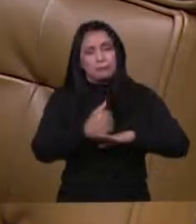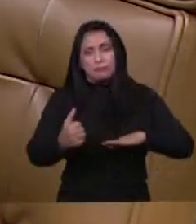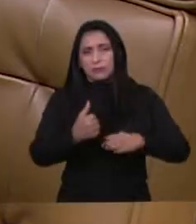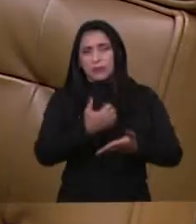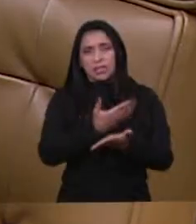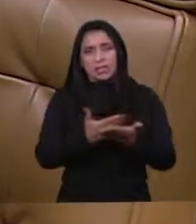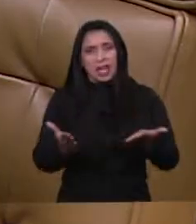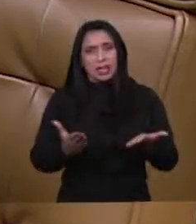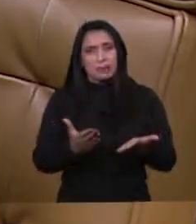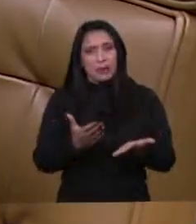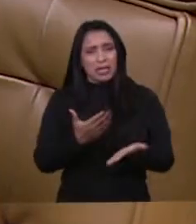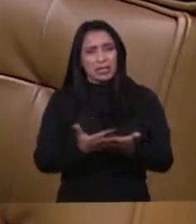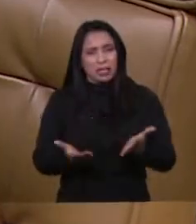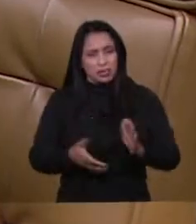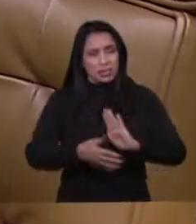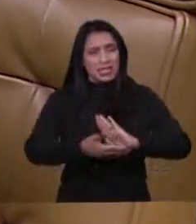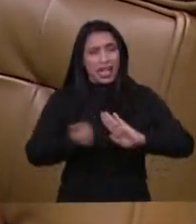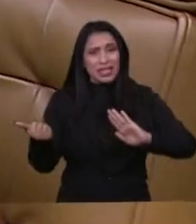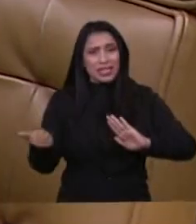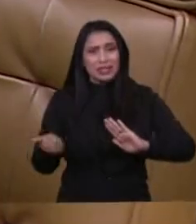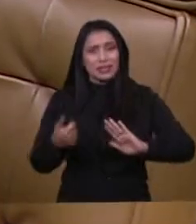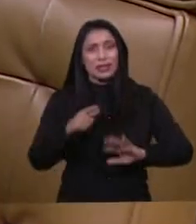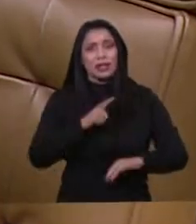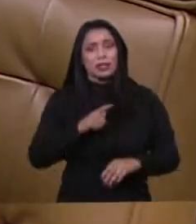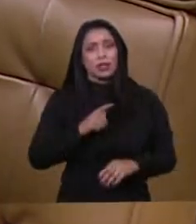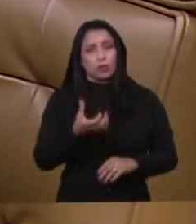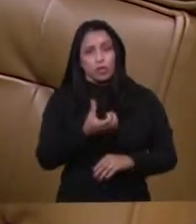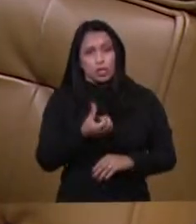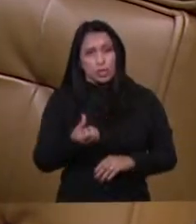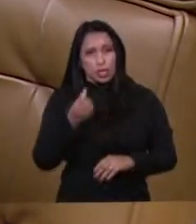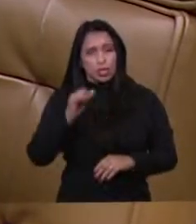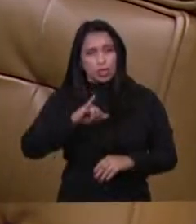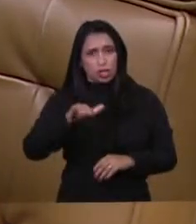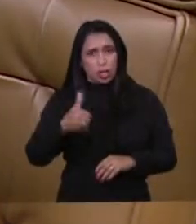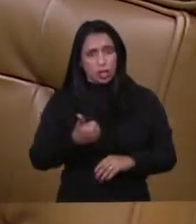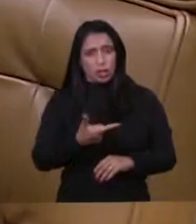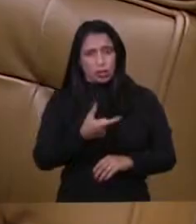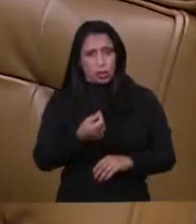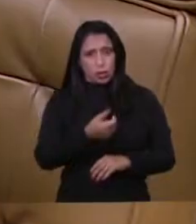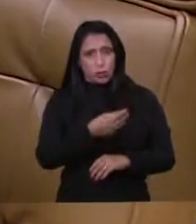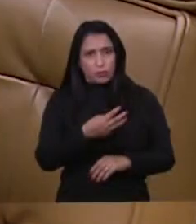inteligência acostado aos autos, de 6 de janeiro de 2023,